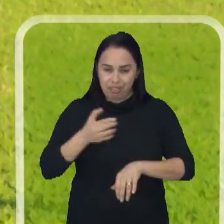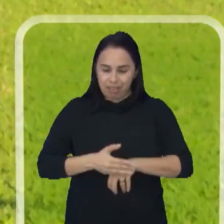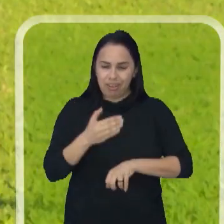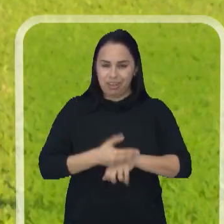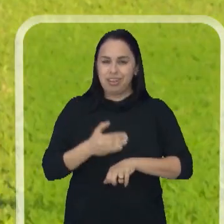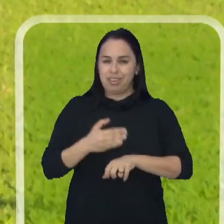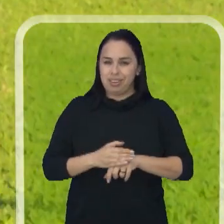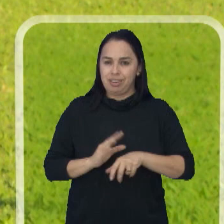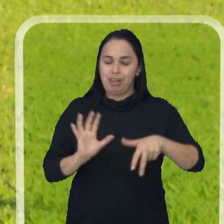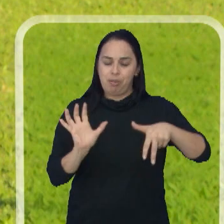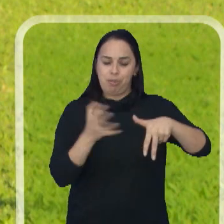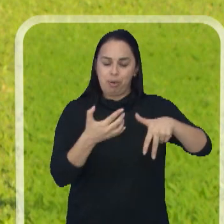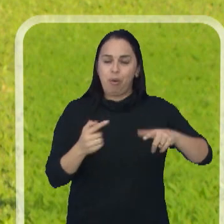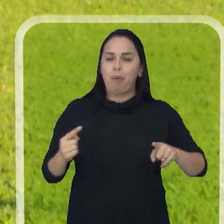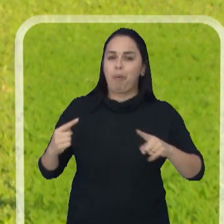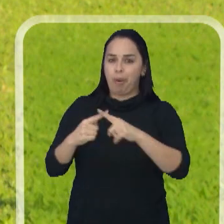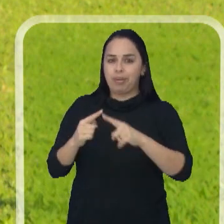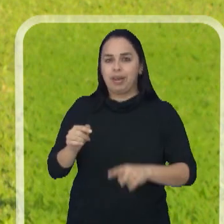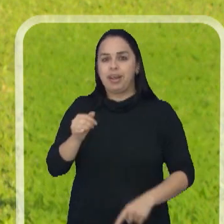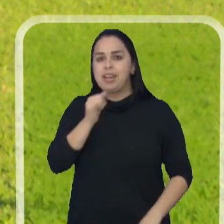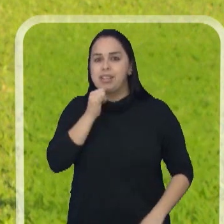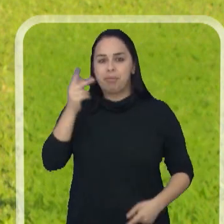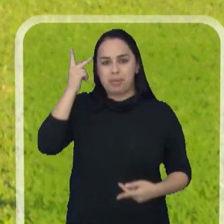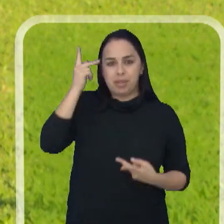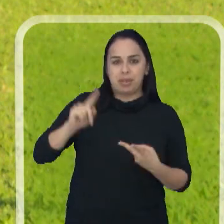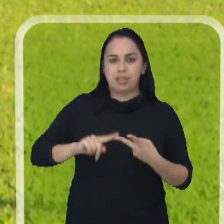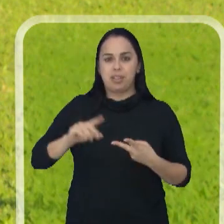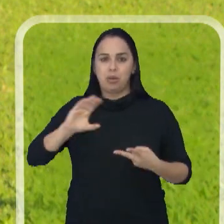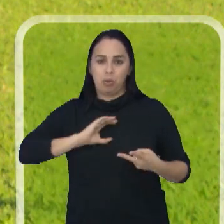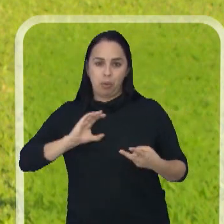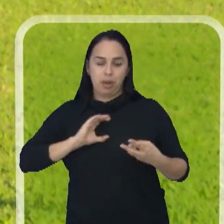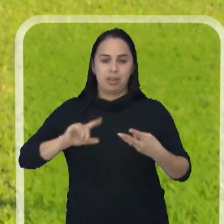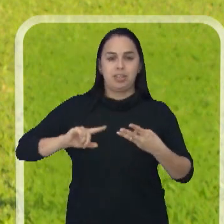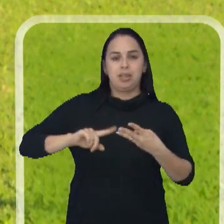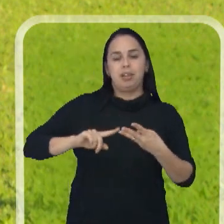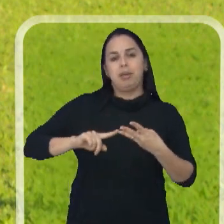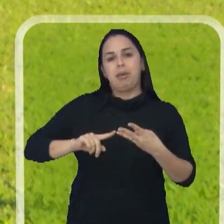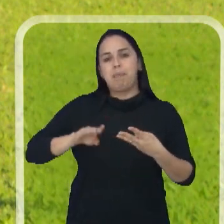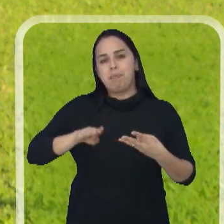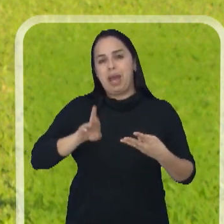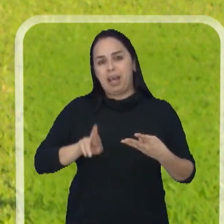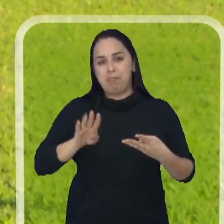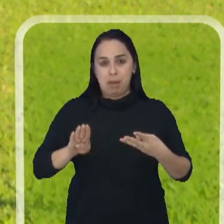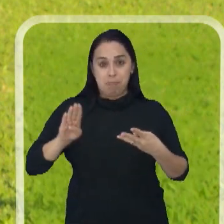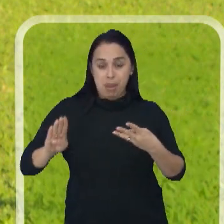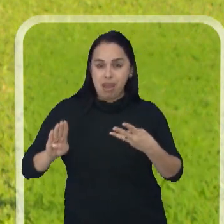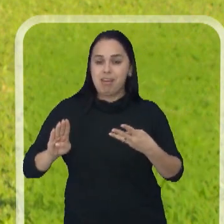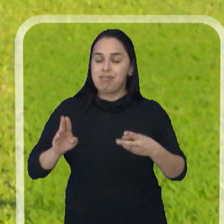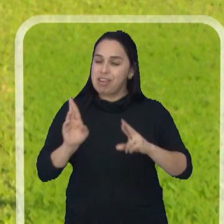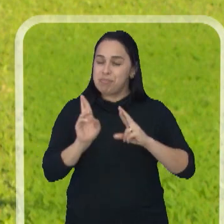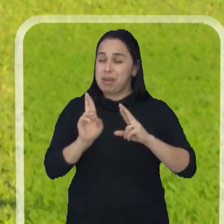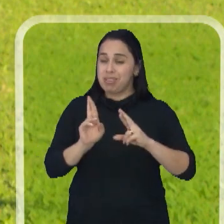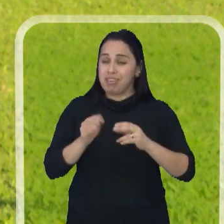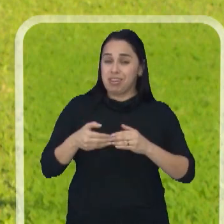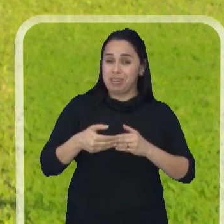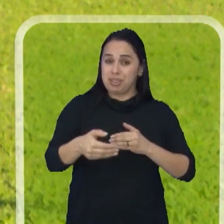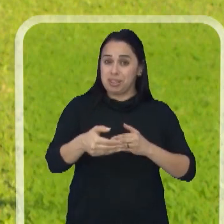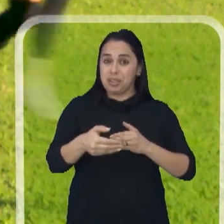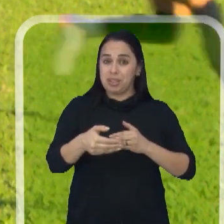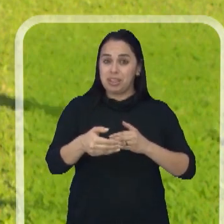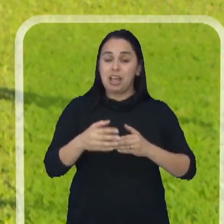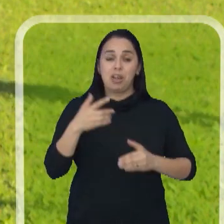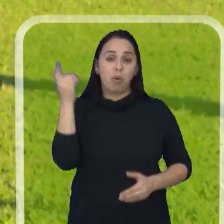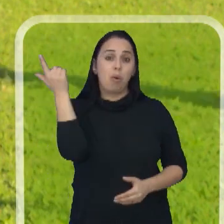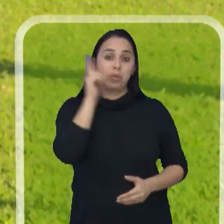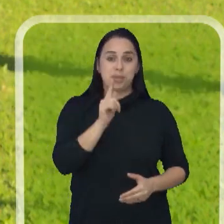encarou grandes equipes como São Paulo, Corinthians, Bragantino, e a expectativa é que isso dê ritmo de